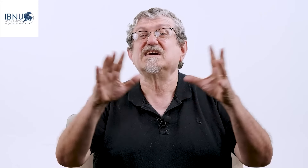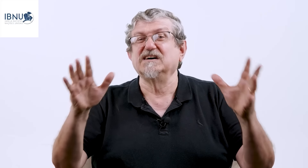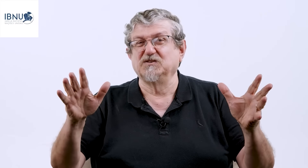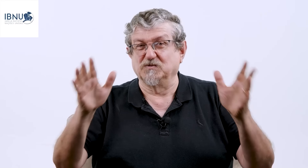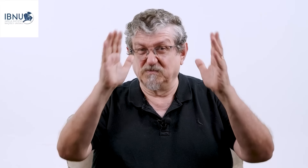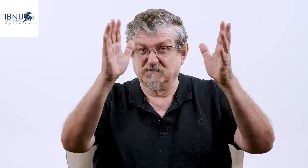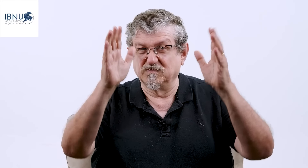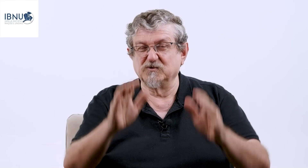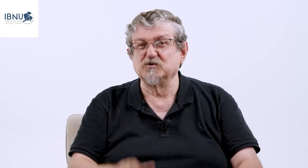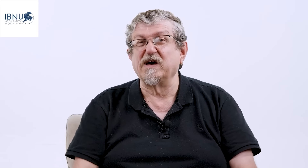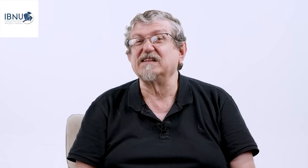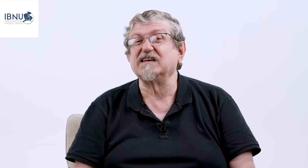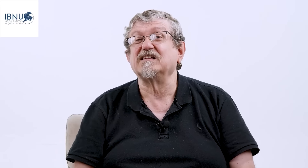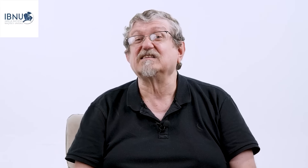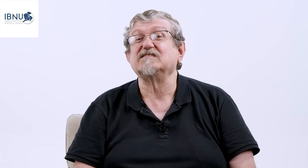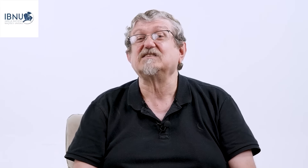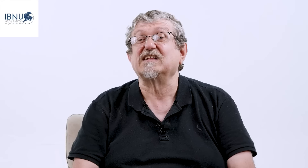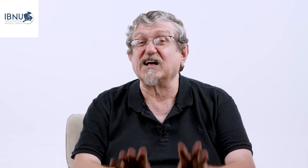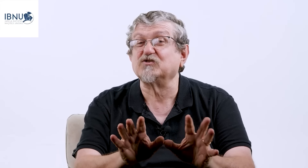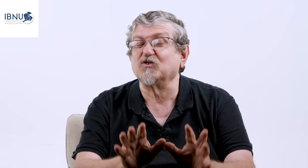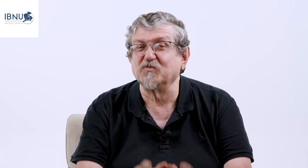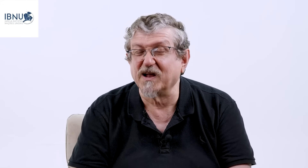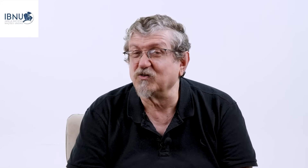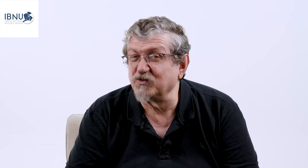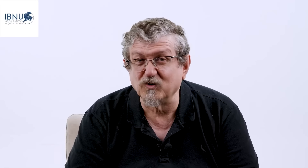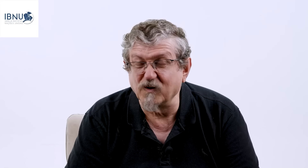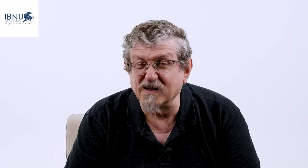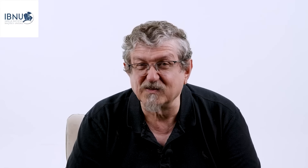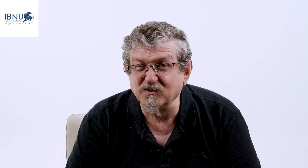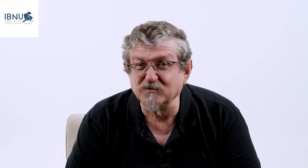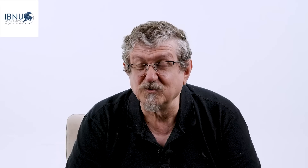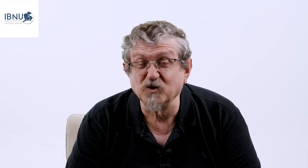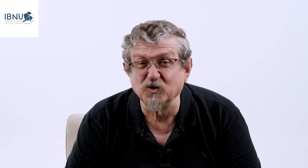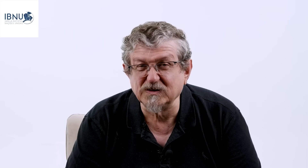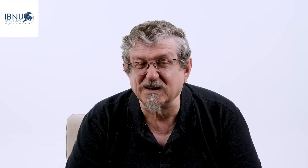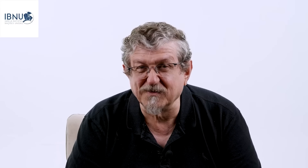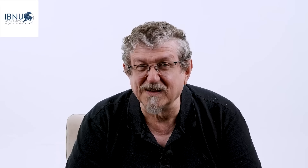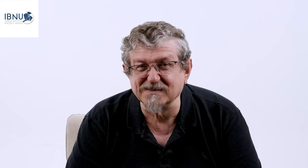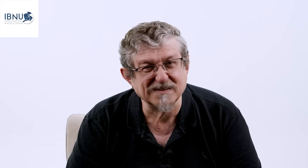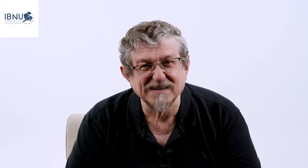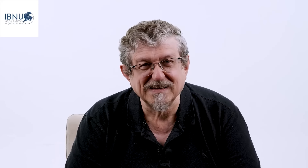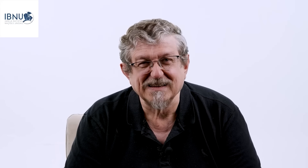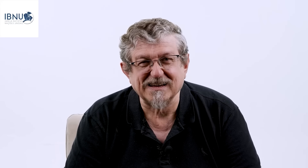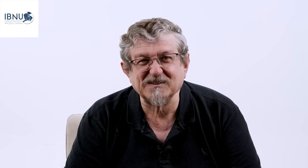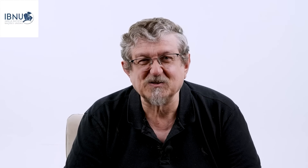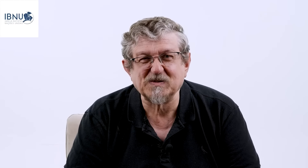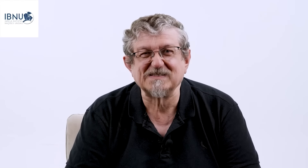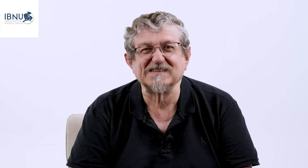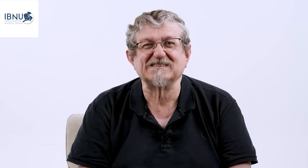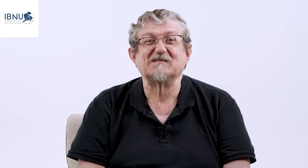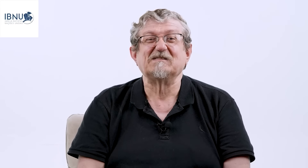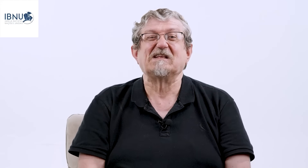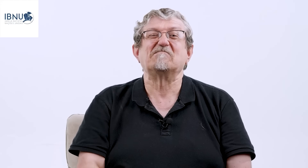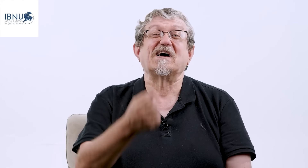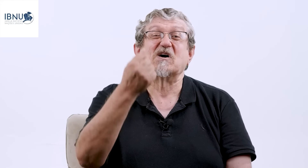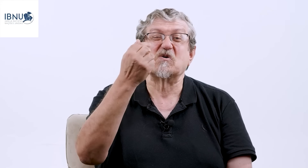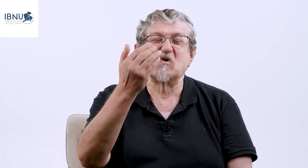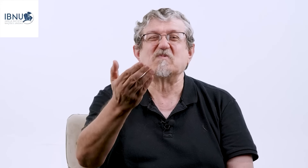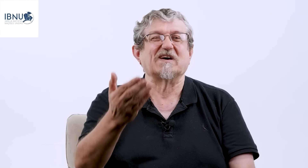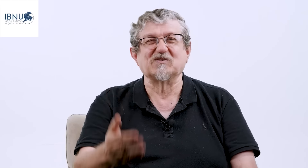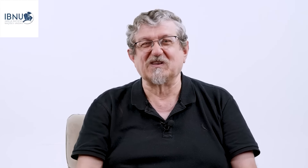o engano do Éden assombrar o seu coração, outra vez, a gente precisa